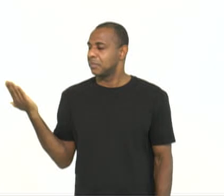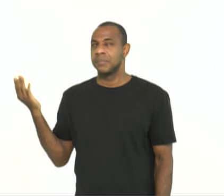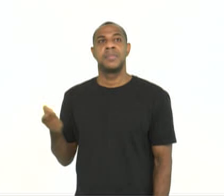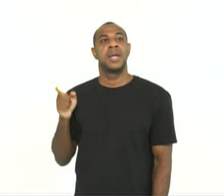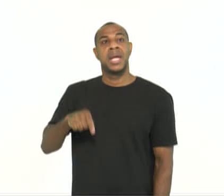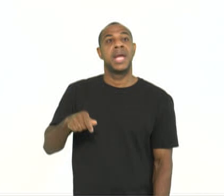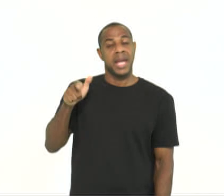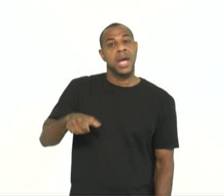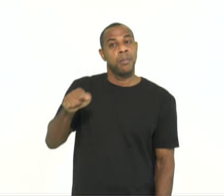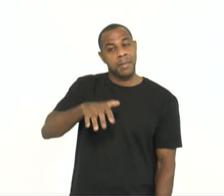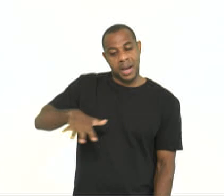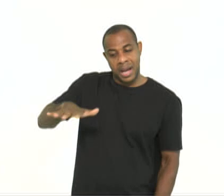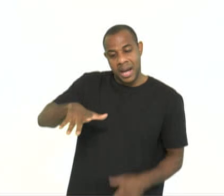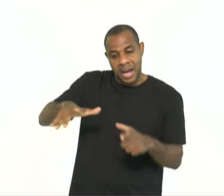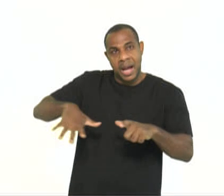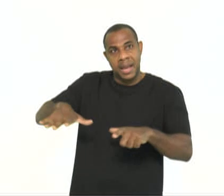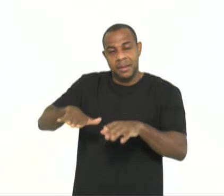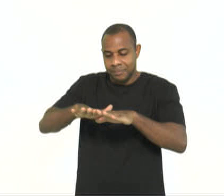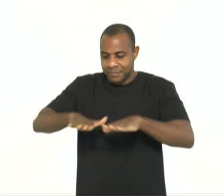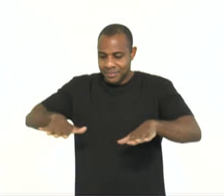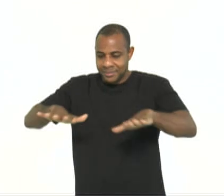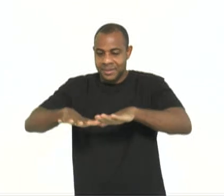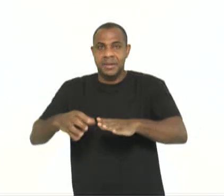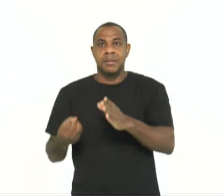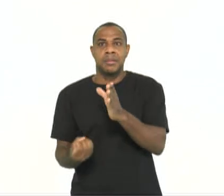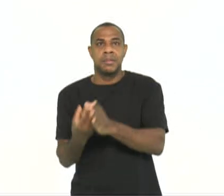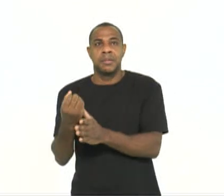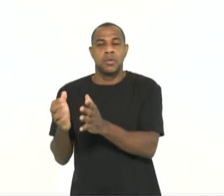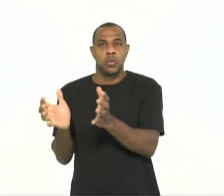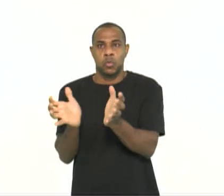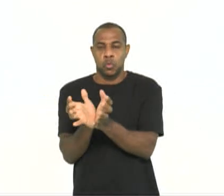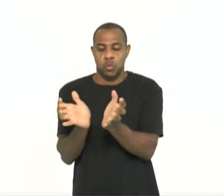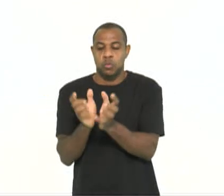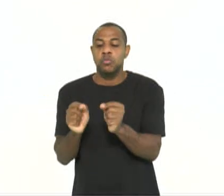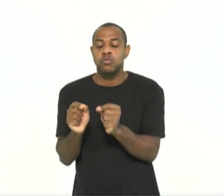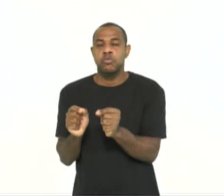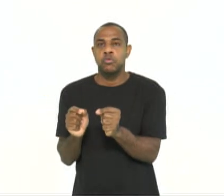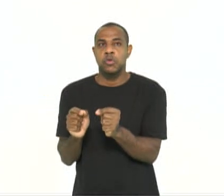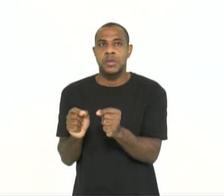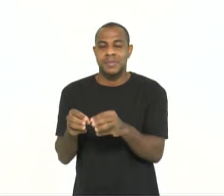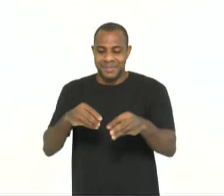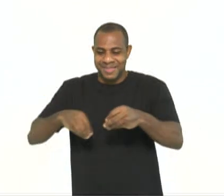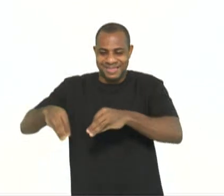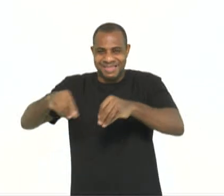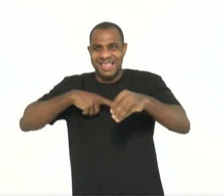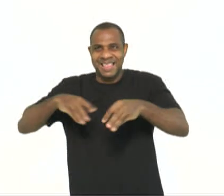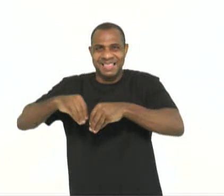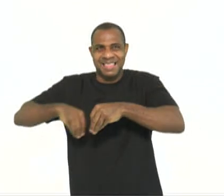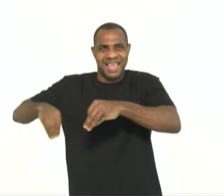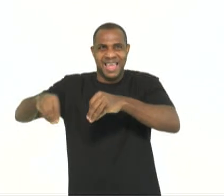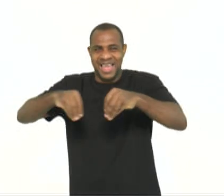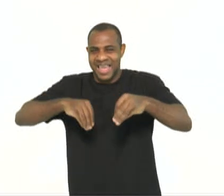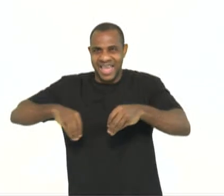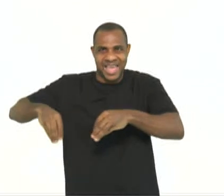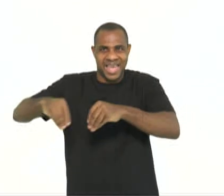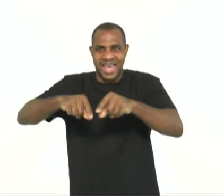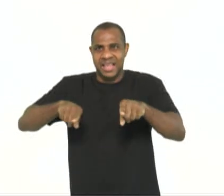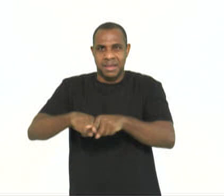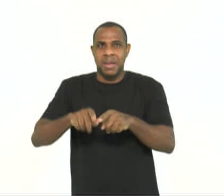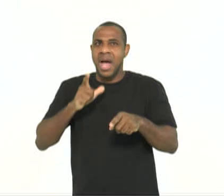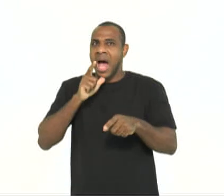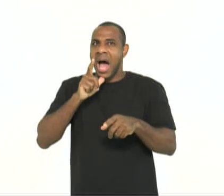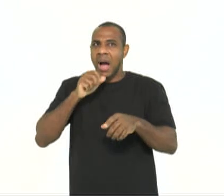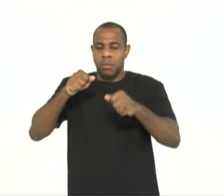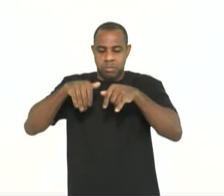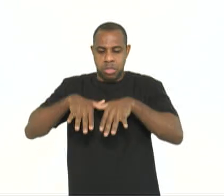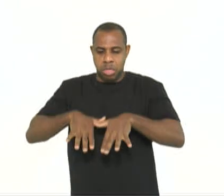é uma área de grande superfície, formada por um conjunto de terras, por onde corre o rio principal e os seus afluentes,